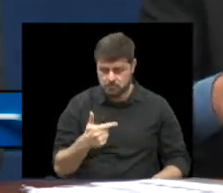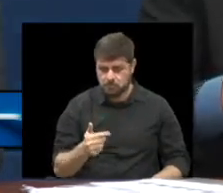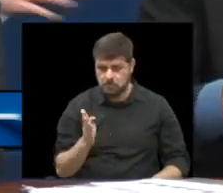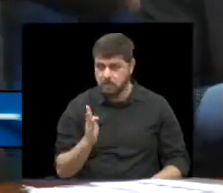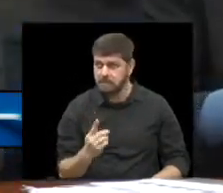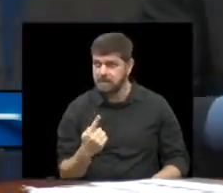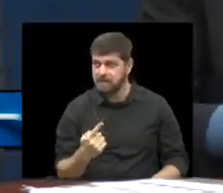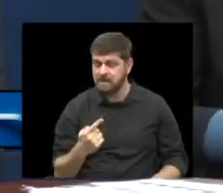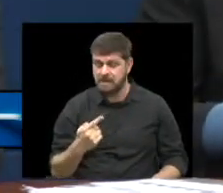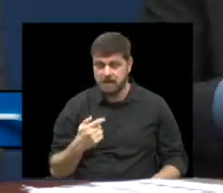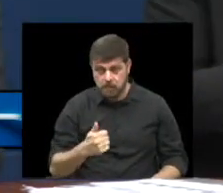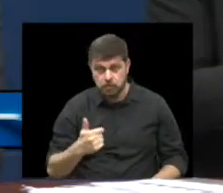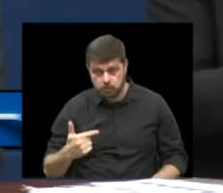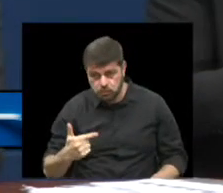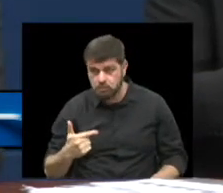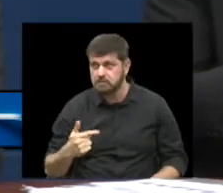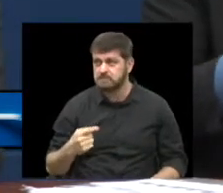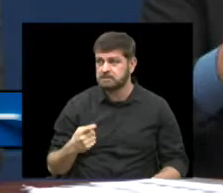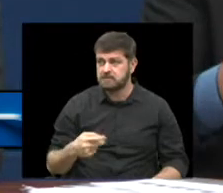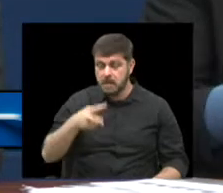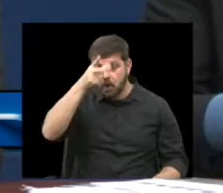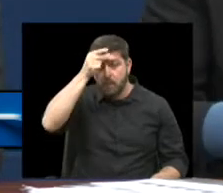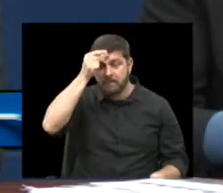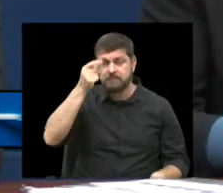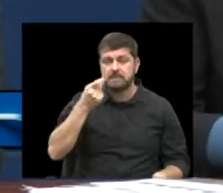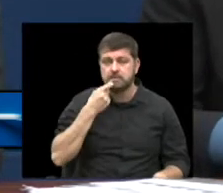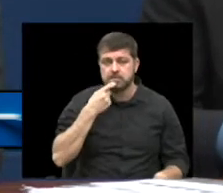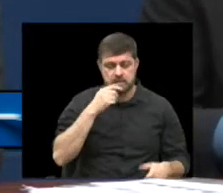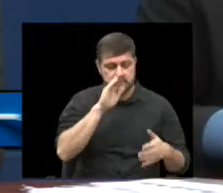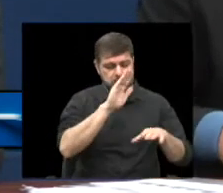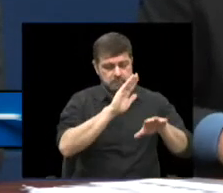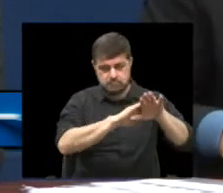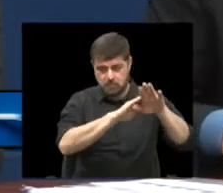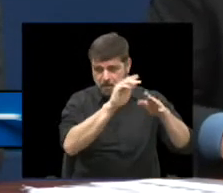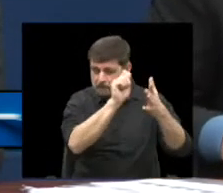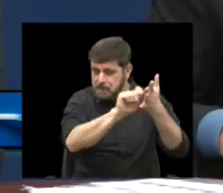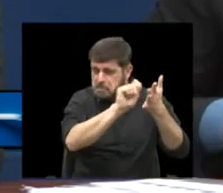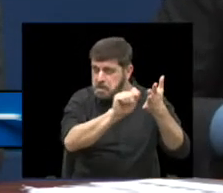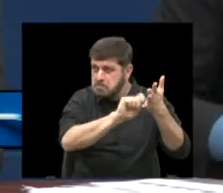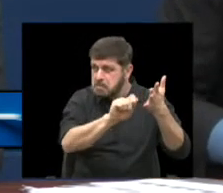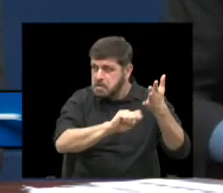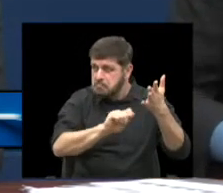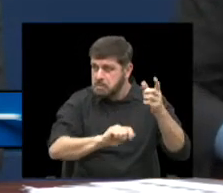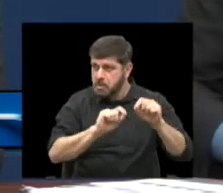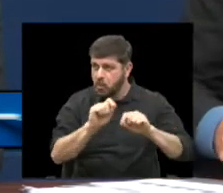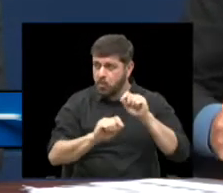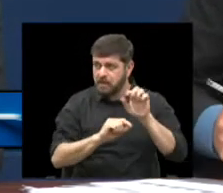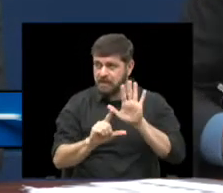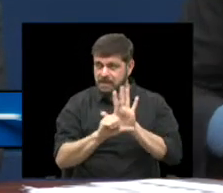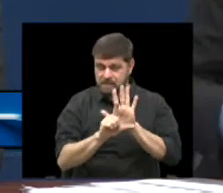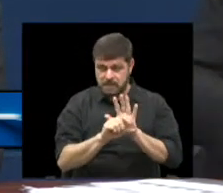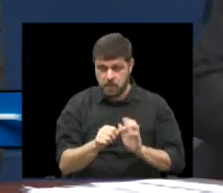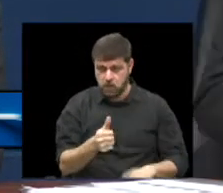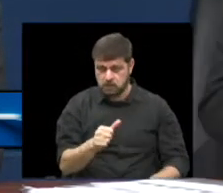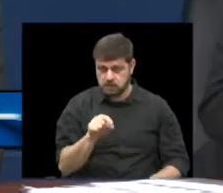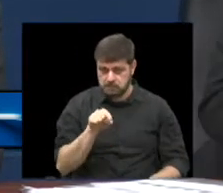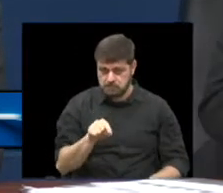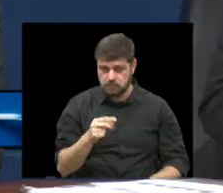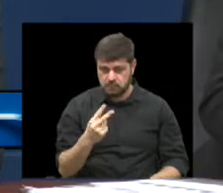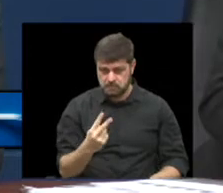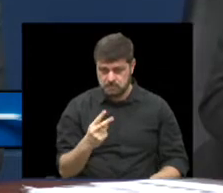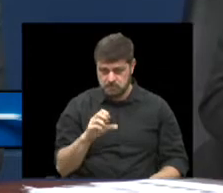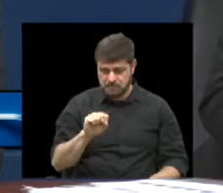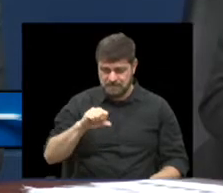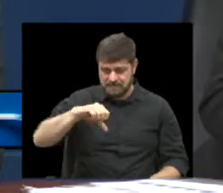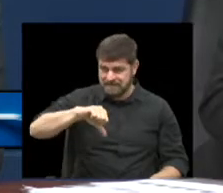322/2012, processo 210957, de autoria do prefeito municipal, que revoga a lei